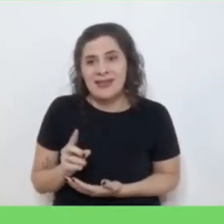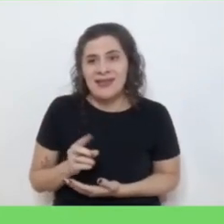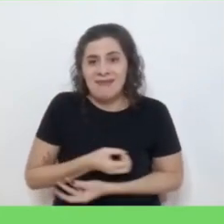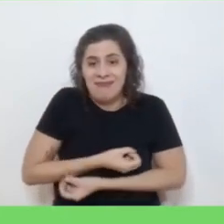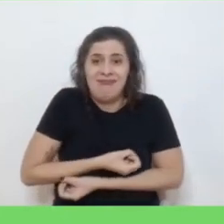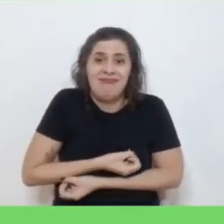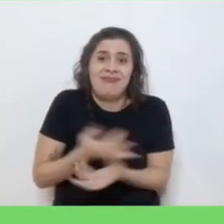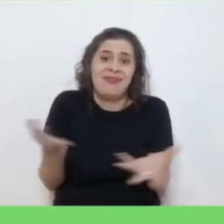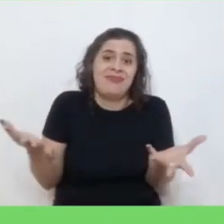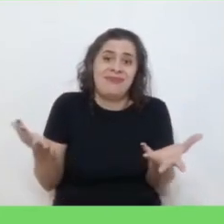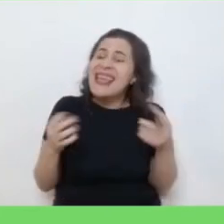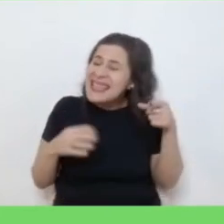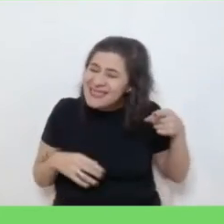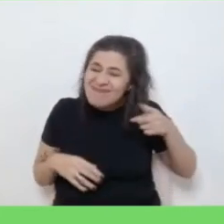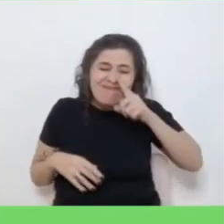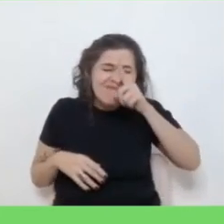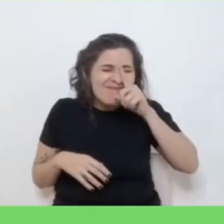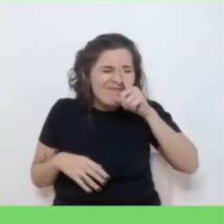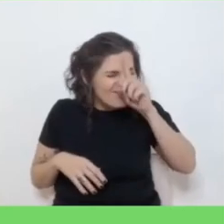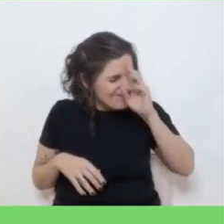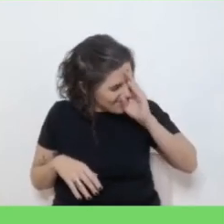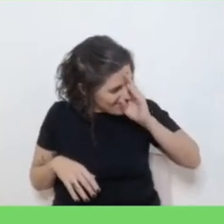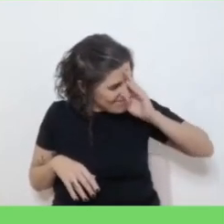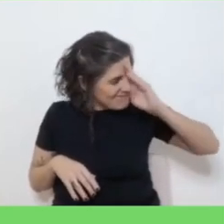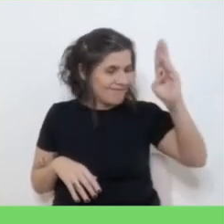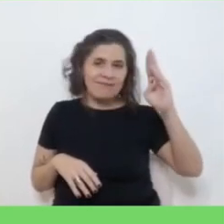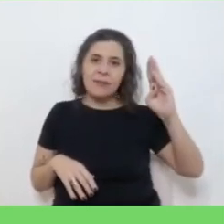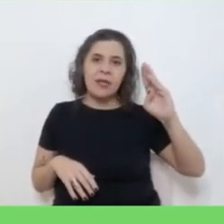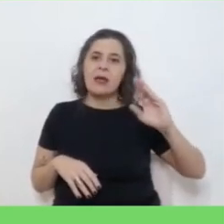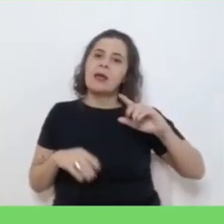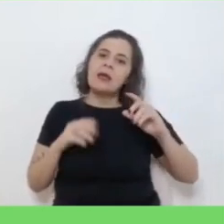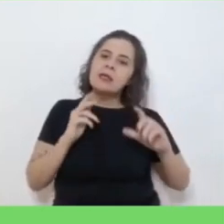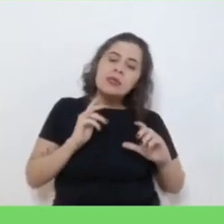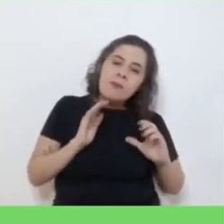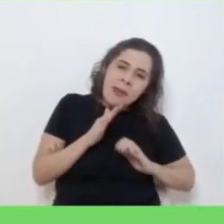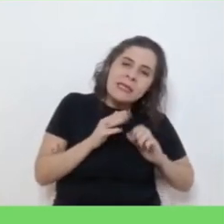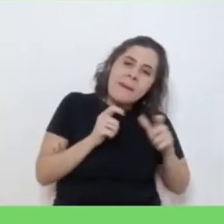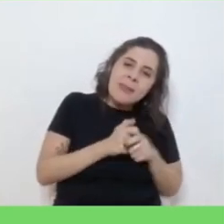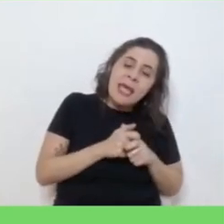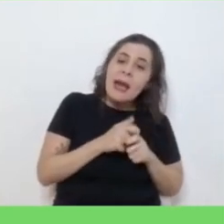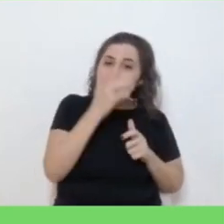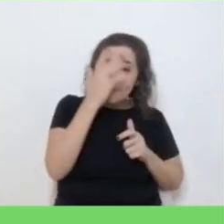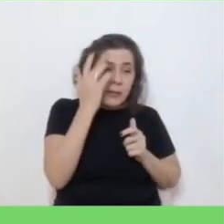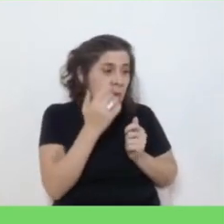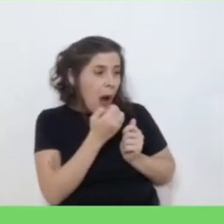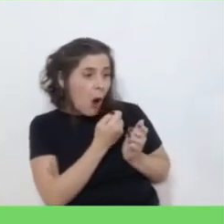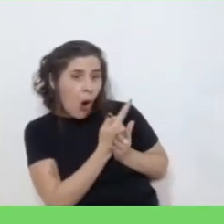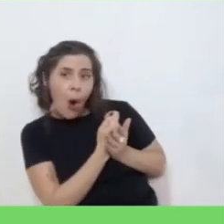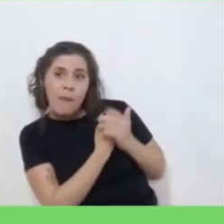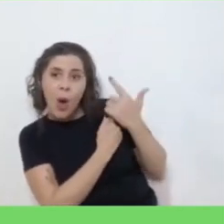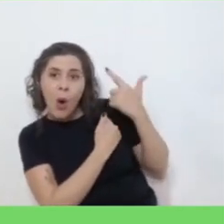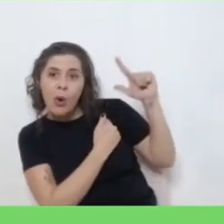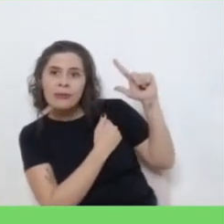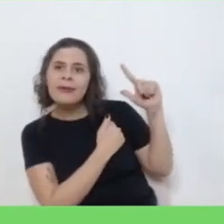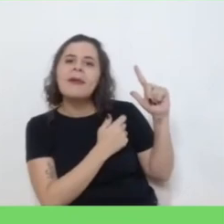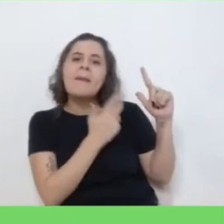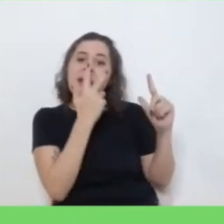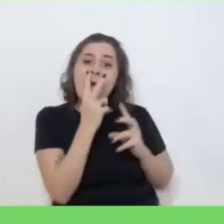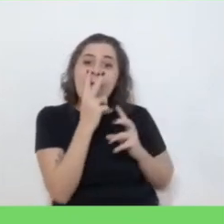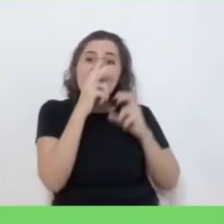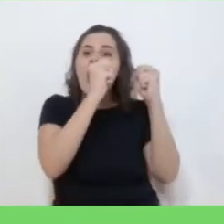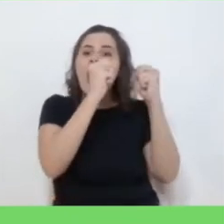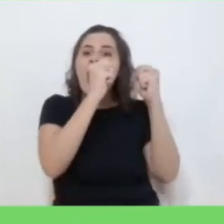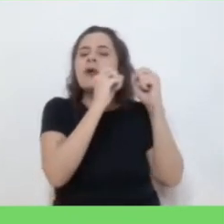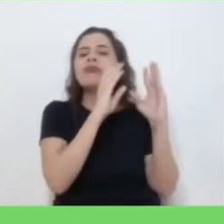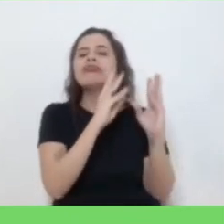Para mim, esse é o maior perigo que a gente vive, né? Desses estúdios pequenos sendo comprados e a gente perdendo essa força de expressão